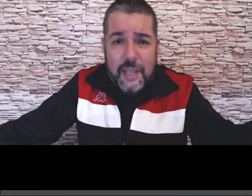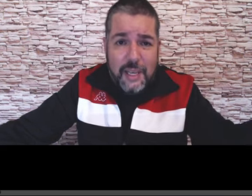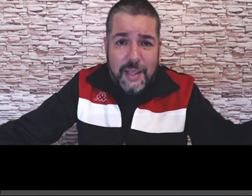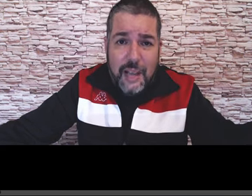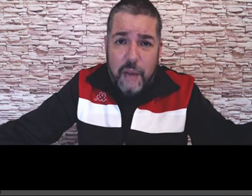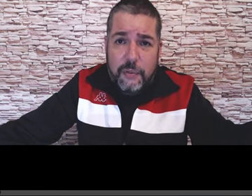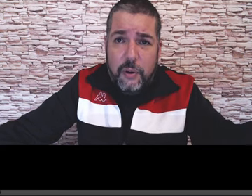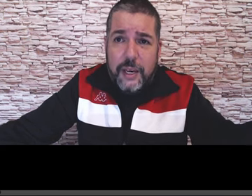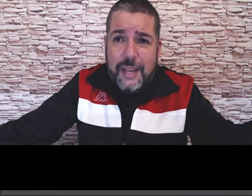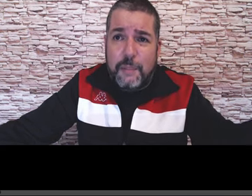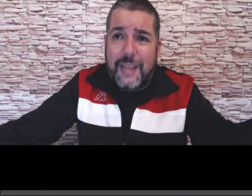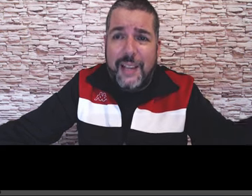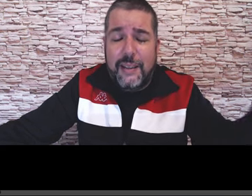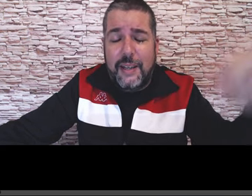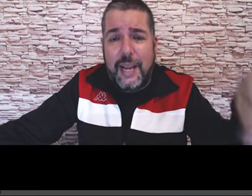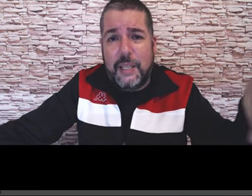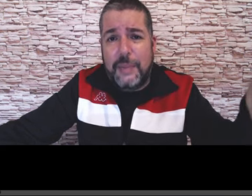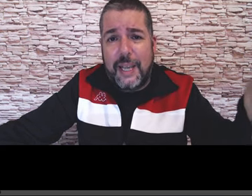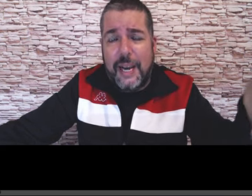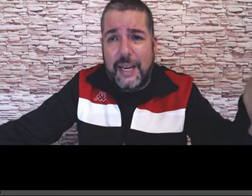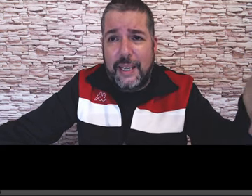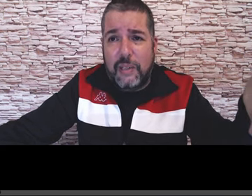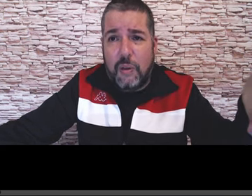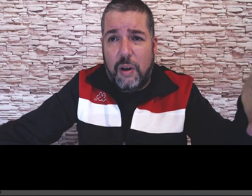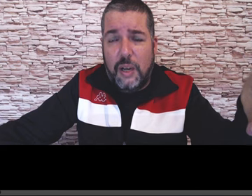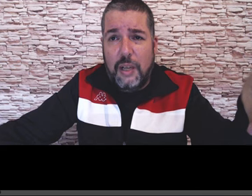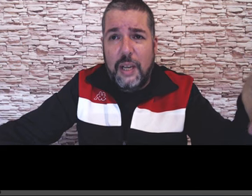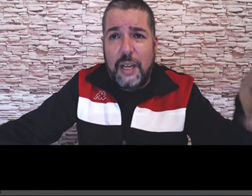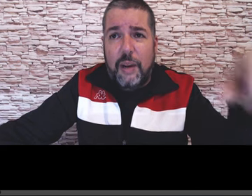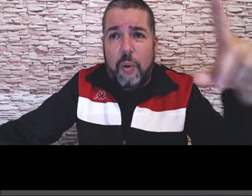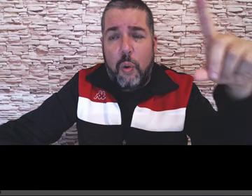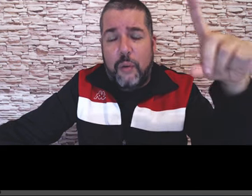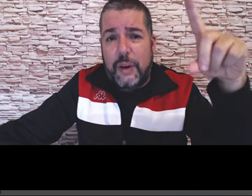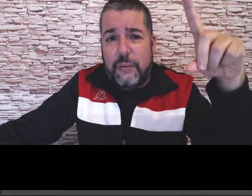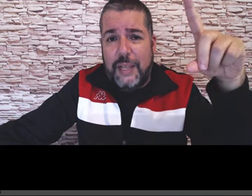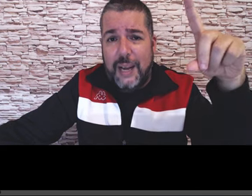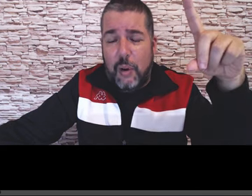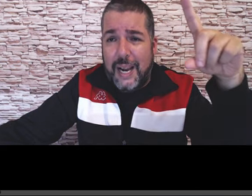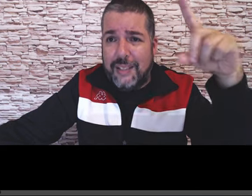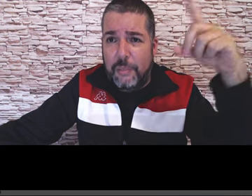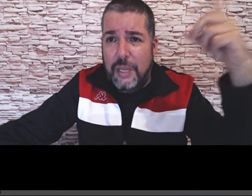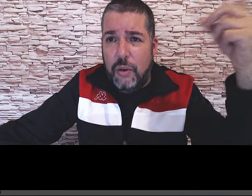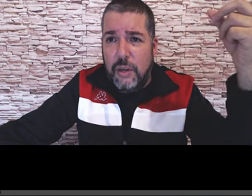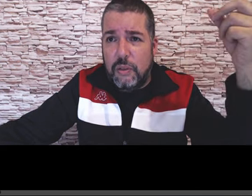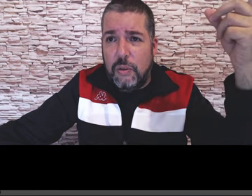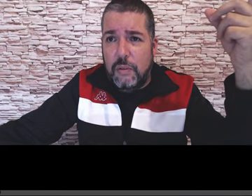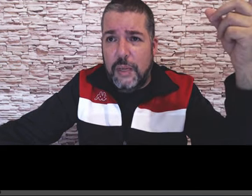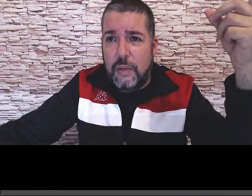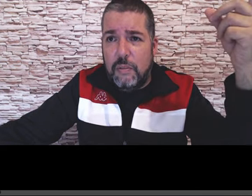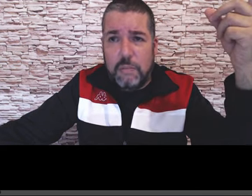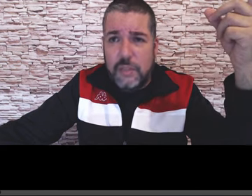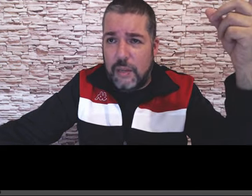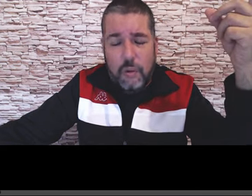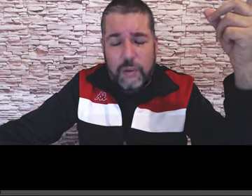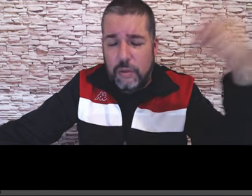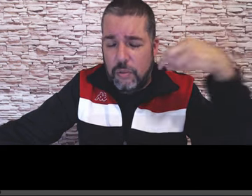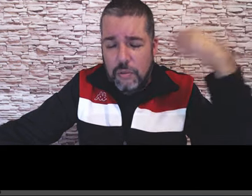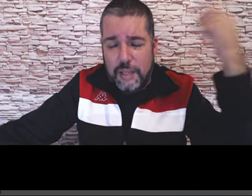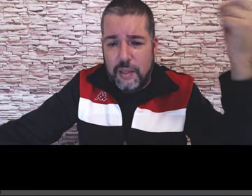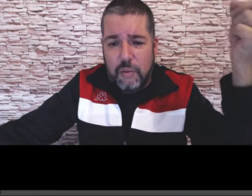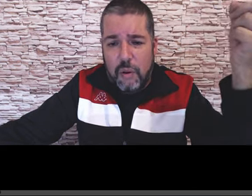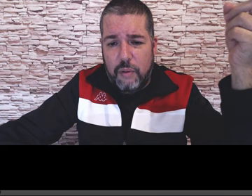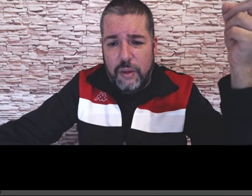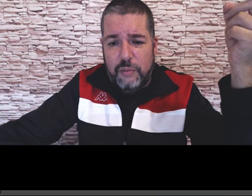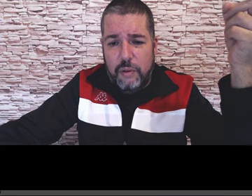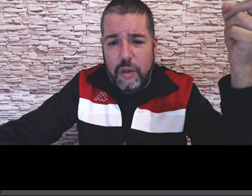empresas telefônicas para ter internet banda larga na escola. O governo federal gasta milhões todo ano, sendo o governo Lula,